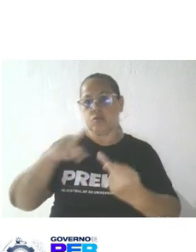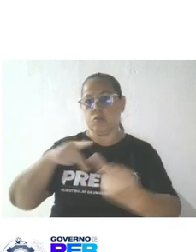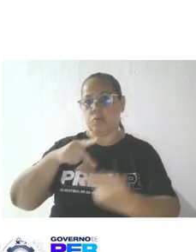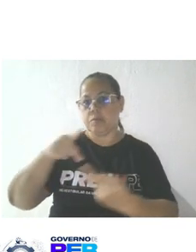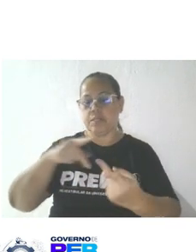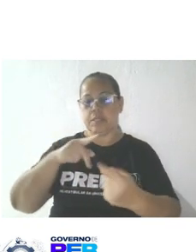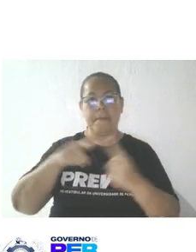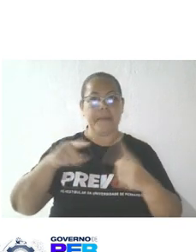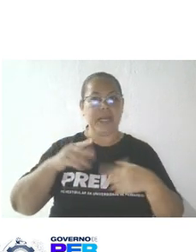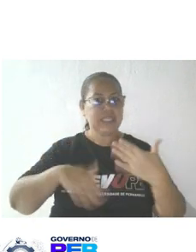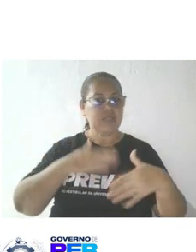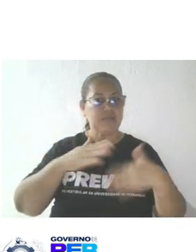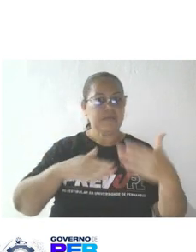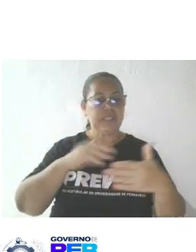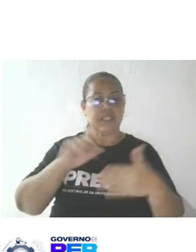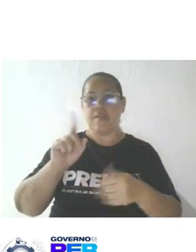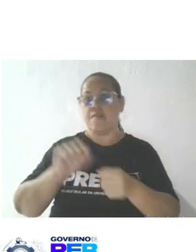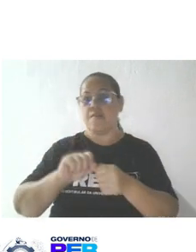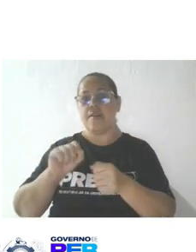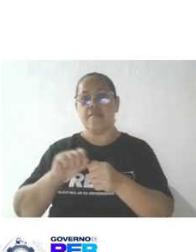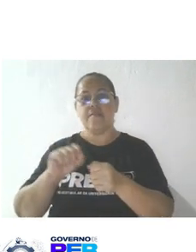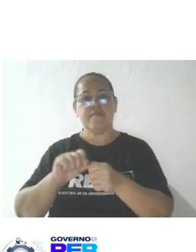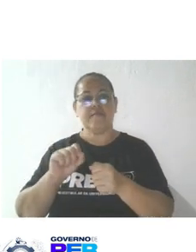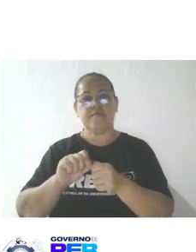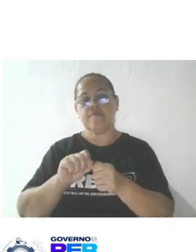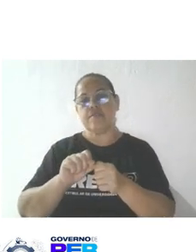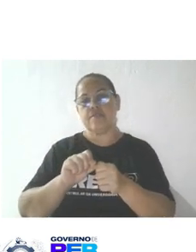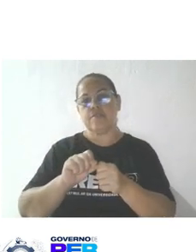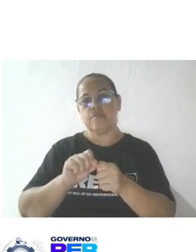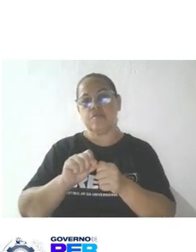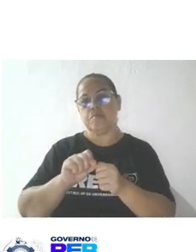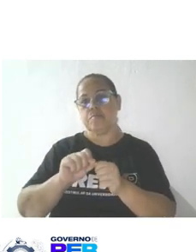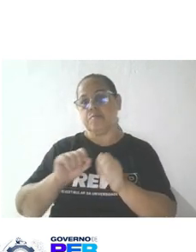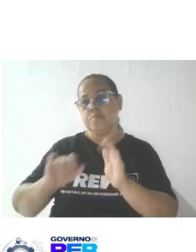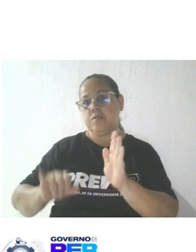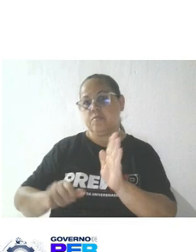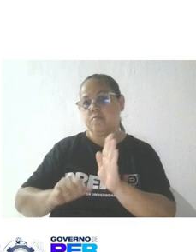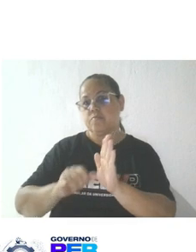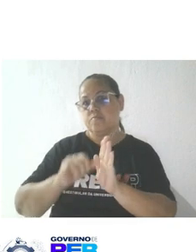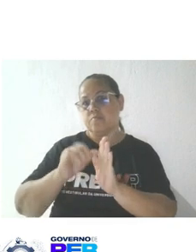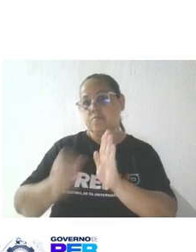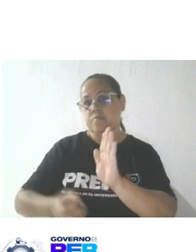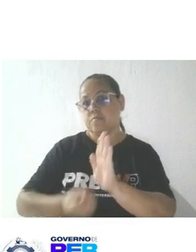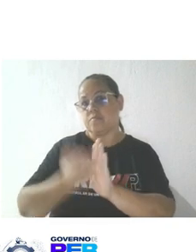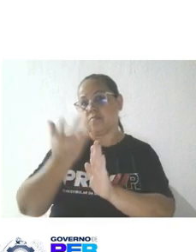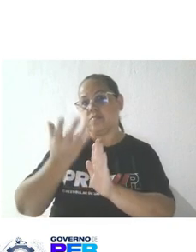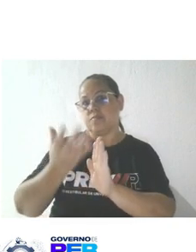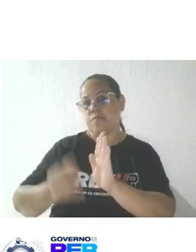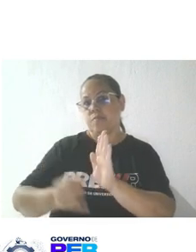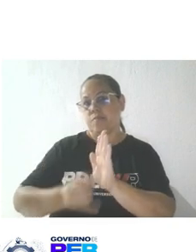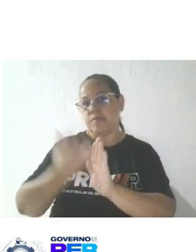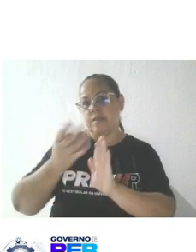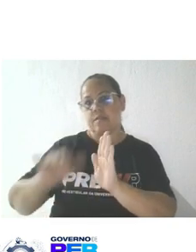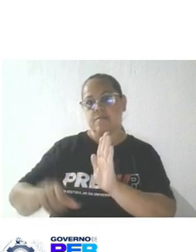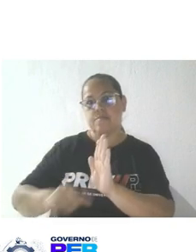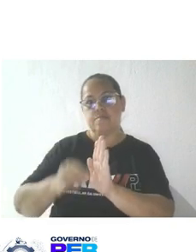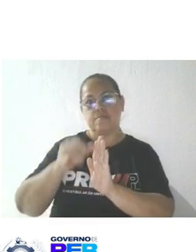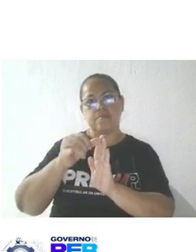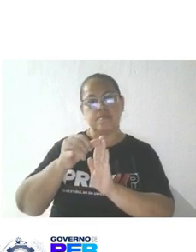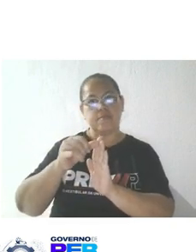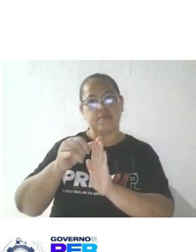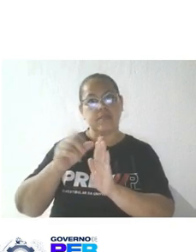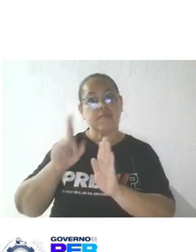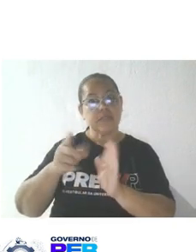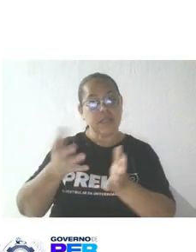nesse processo não é realizado por seres heterotróficos. Ó, pessoal, ele quer que você marque a alternativa que indica a